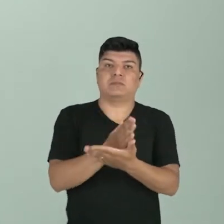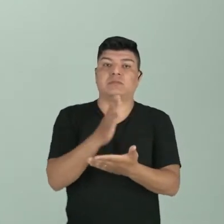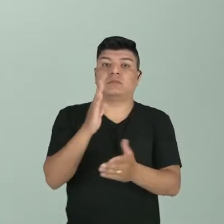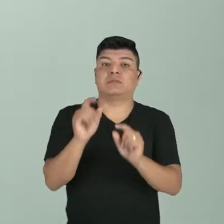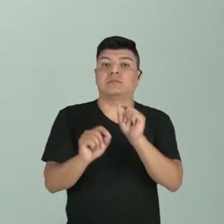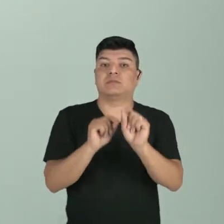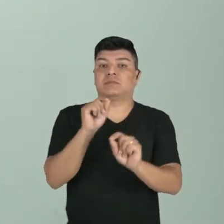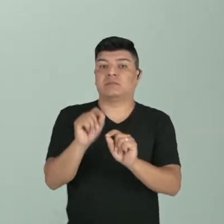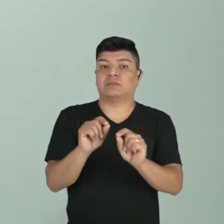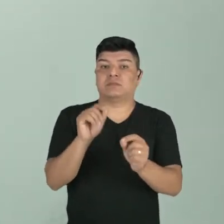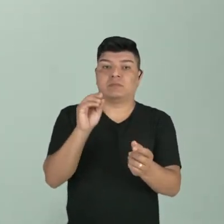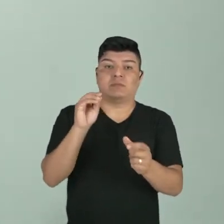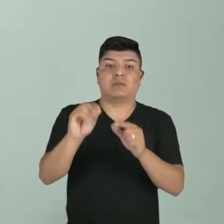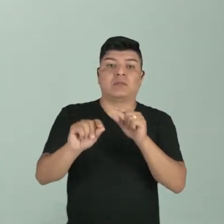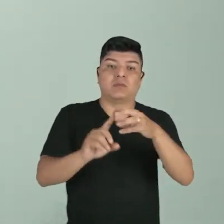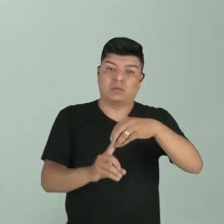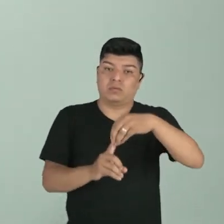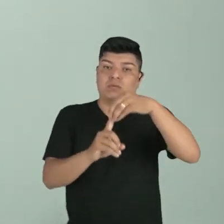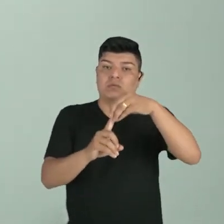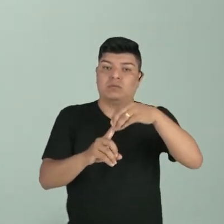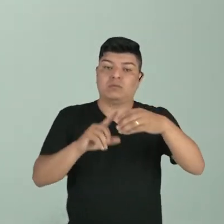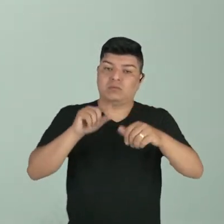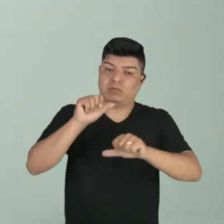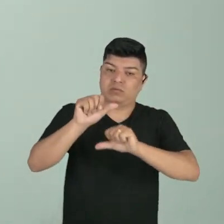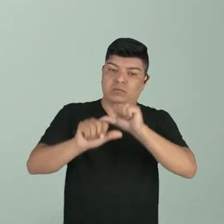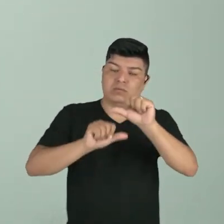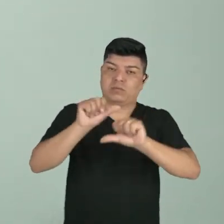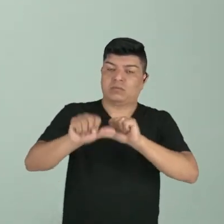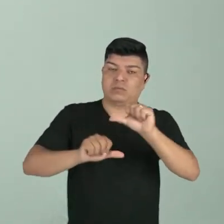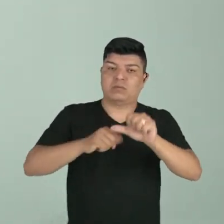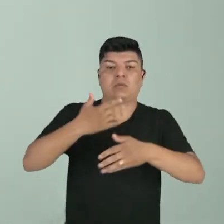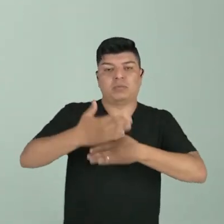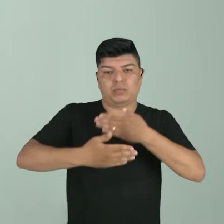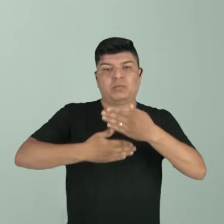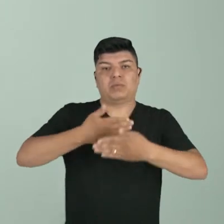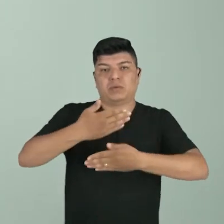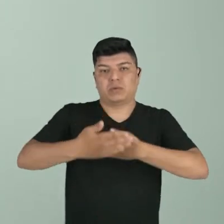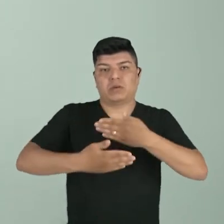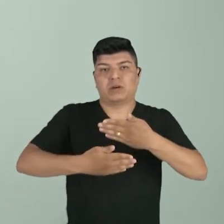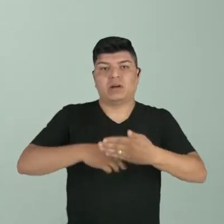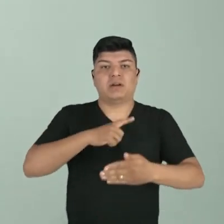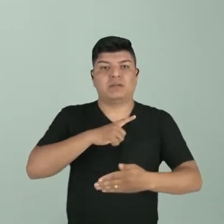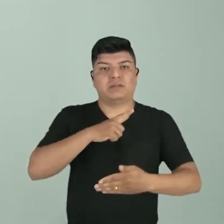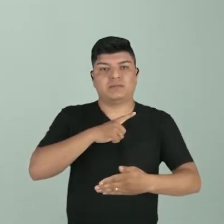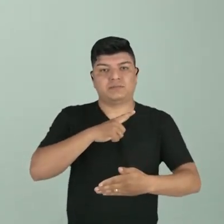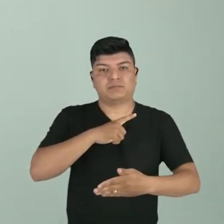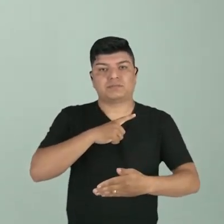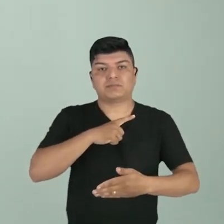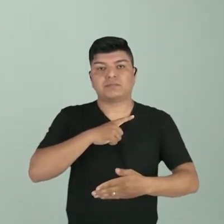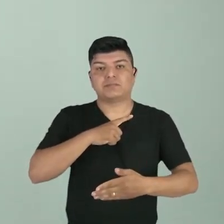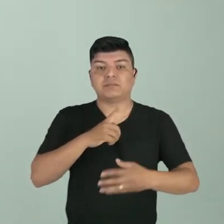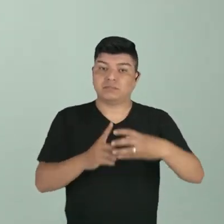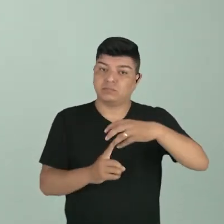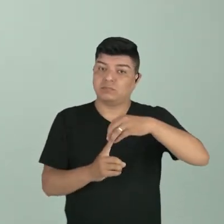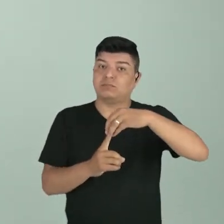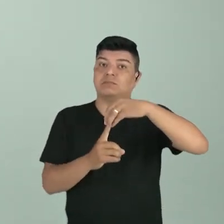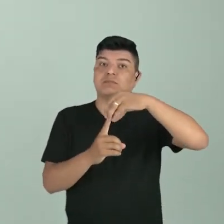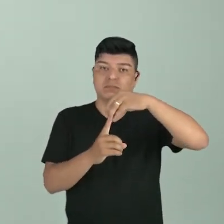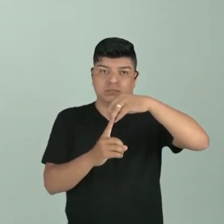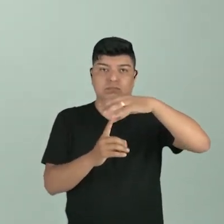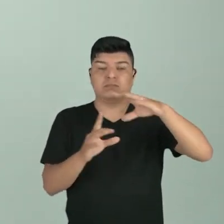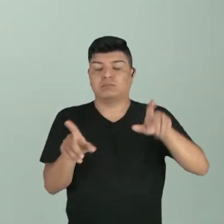configuração absolutista, também passou por outras modificações, então chegou o momento em que esse